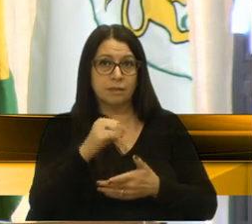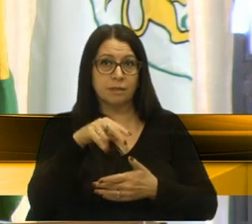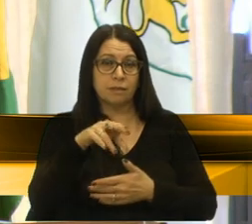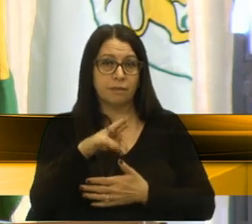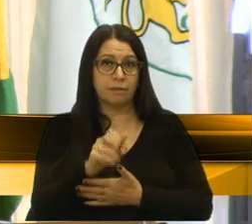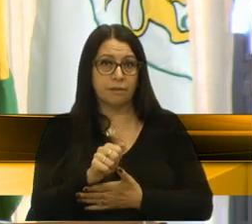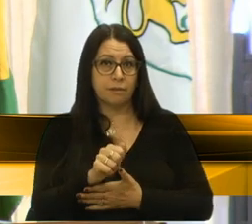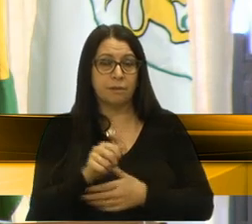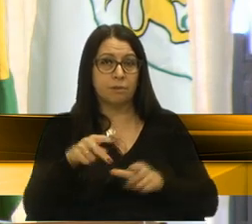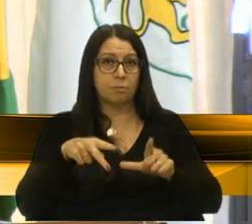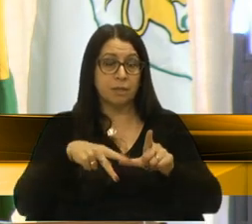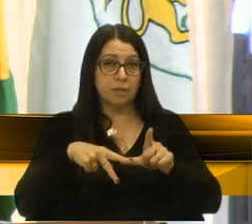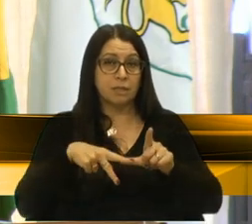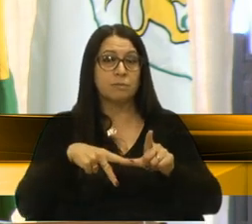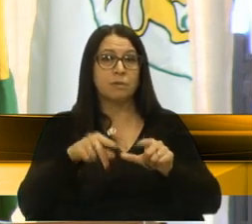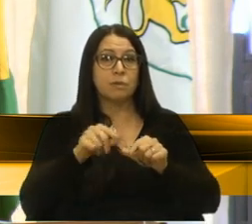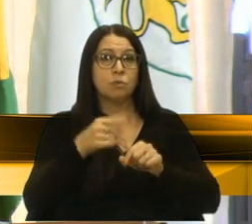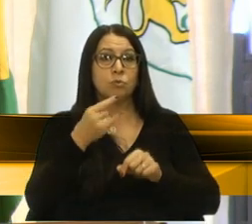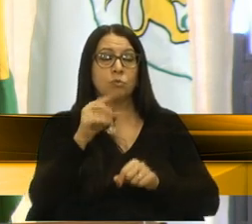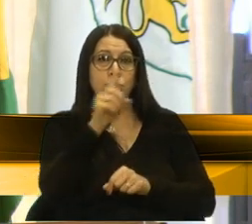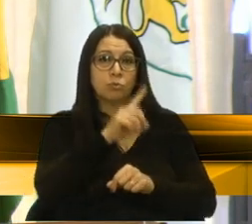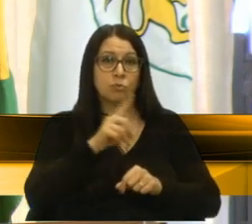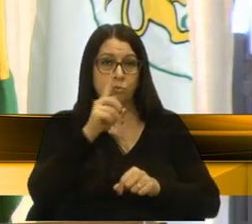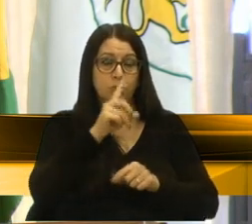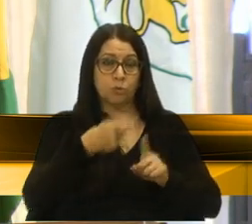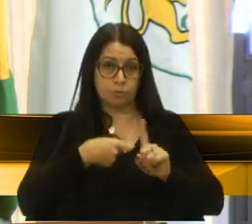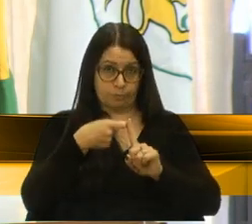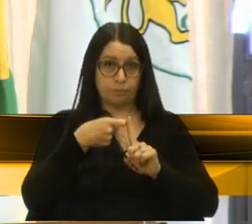o passe livre realizado no último domingo do mês.